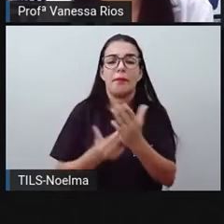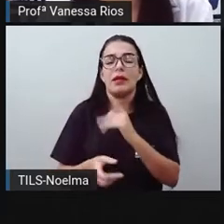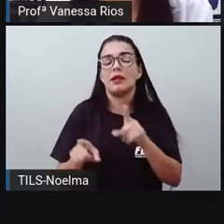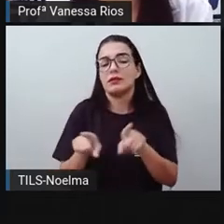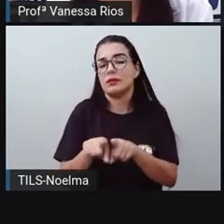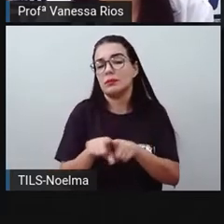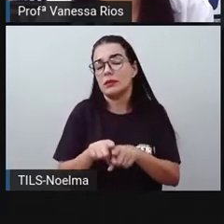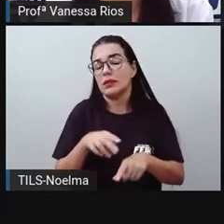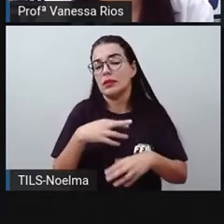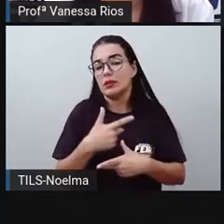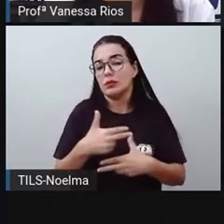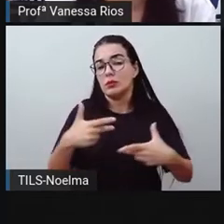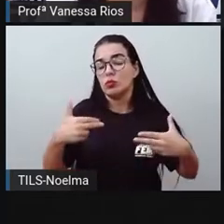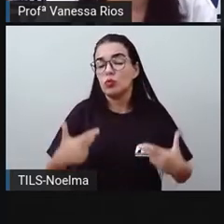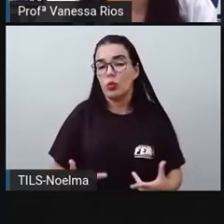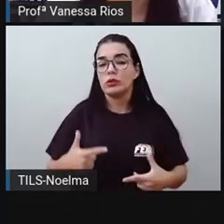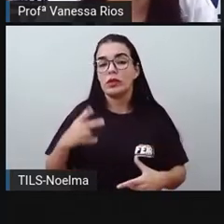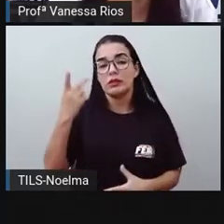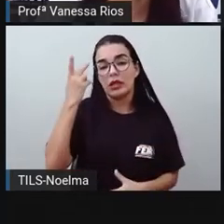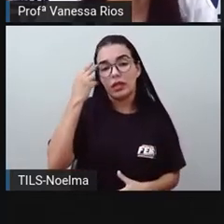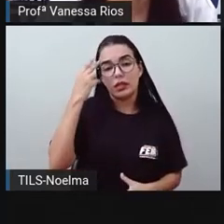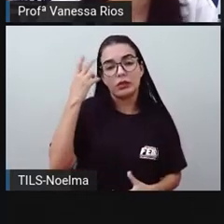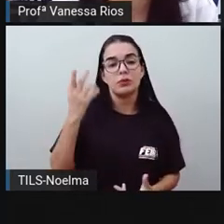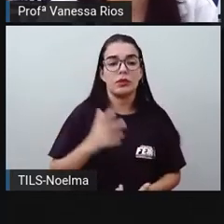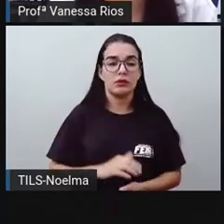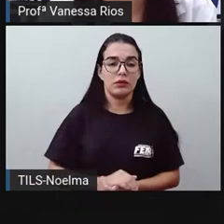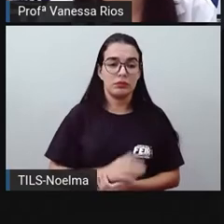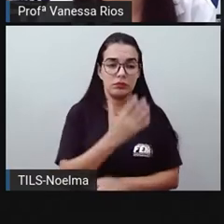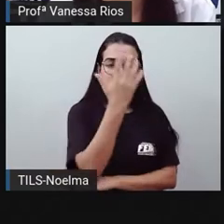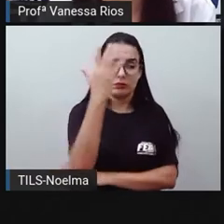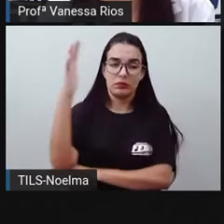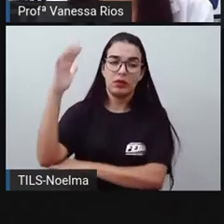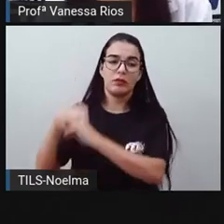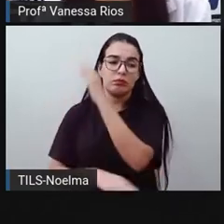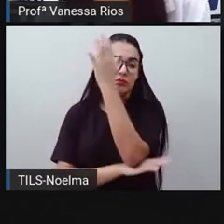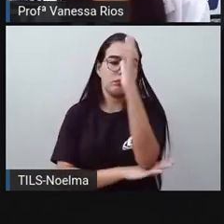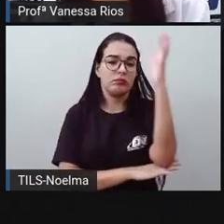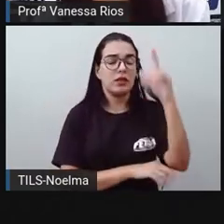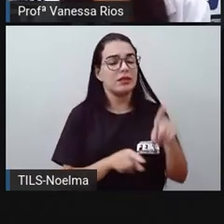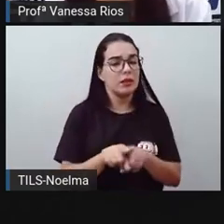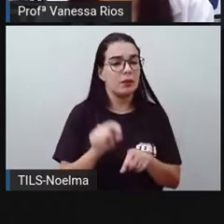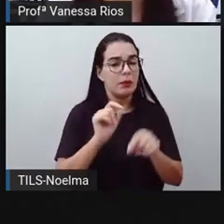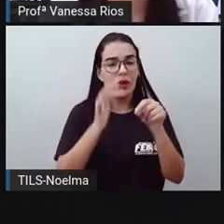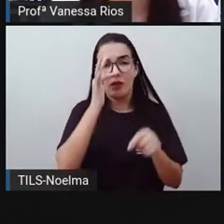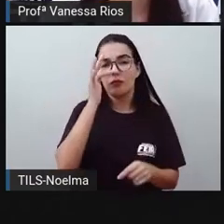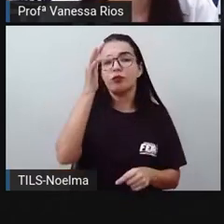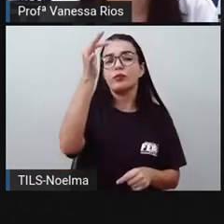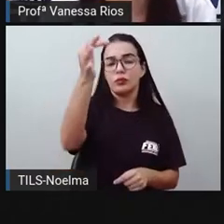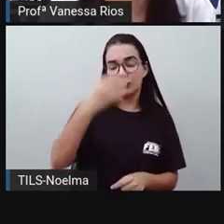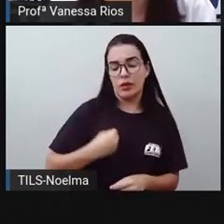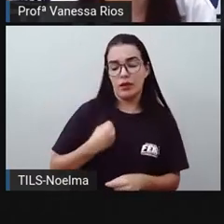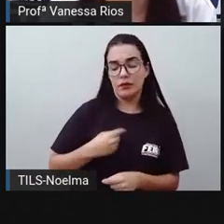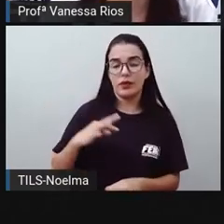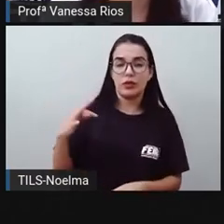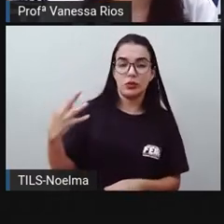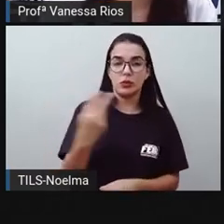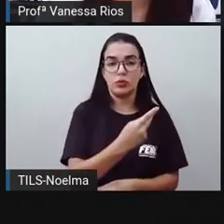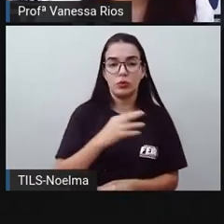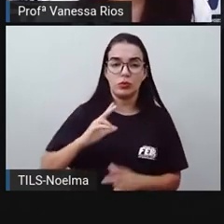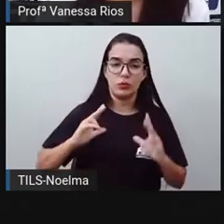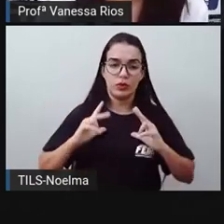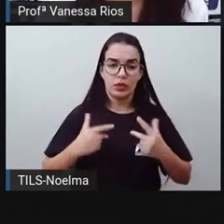e dificuldades presentes e dificuldades também futuras para a vida de todos os seres